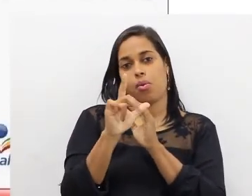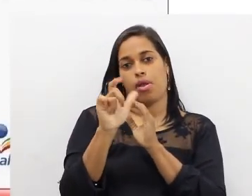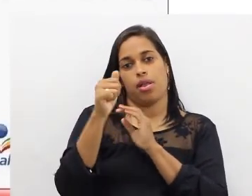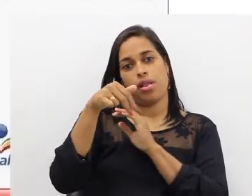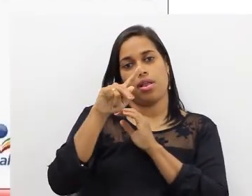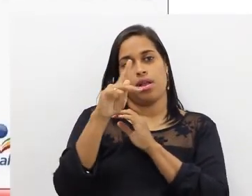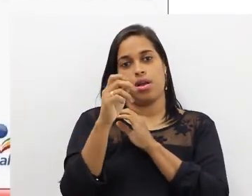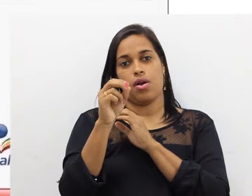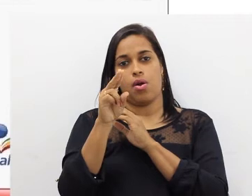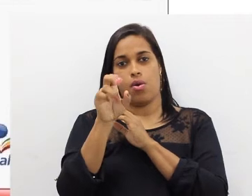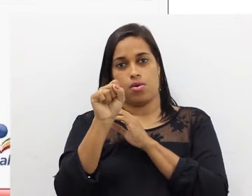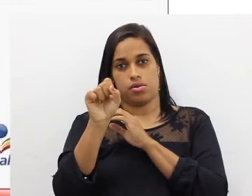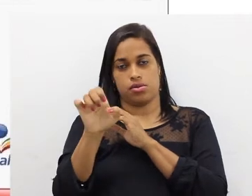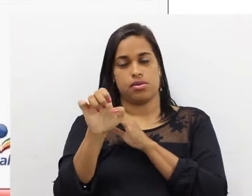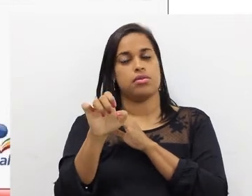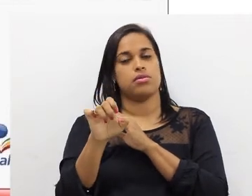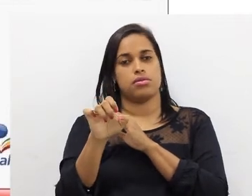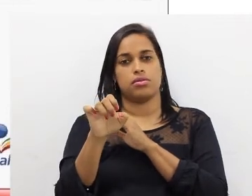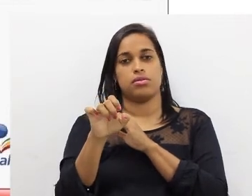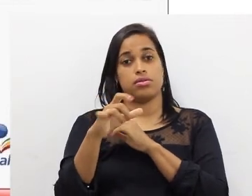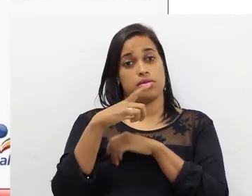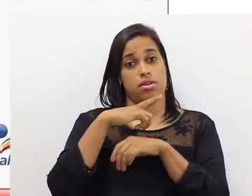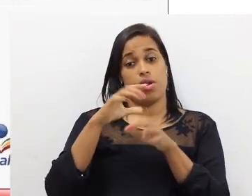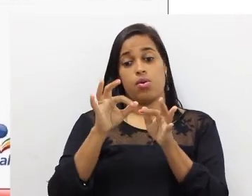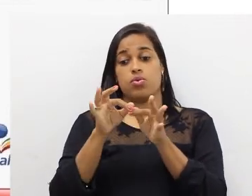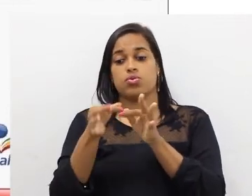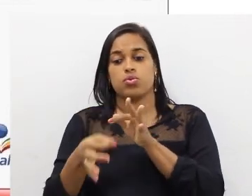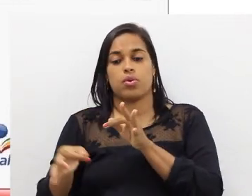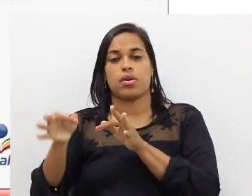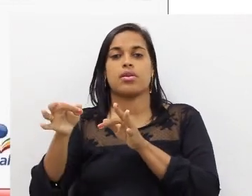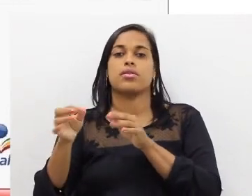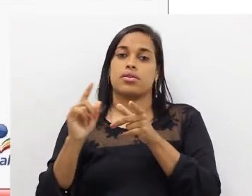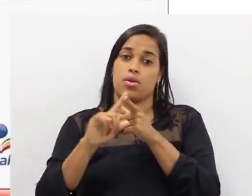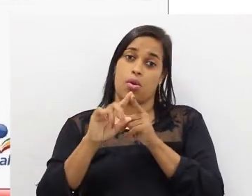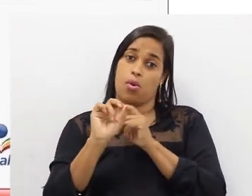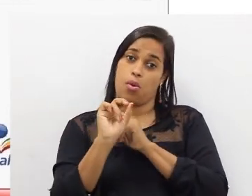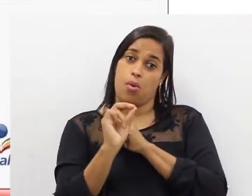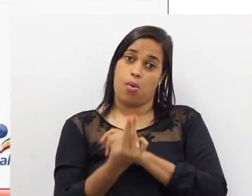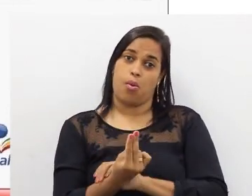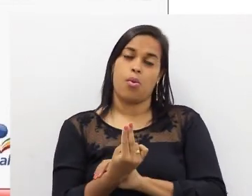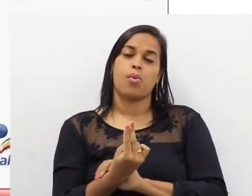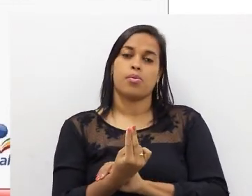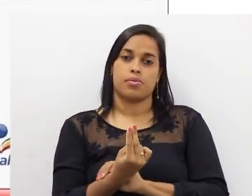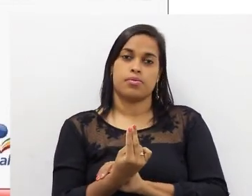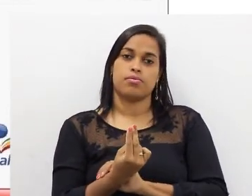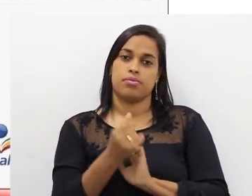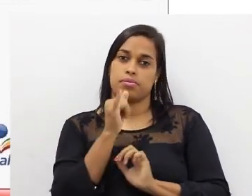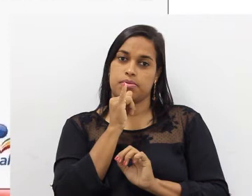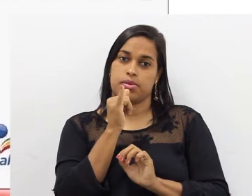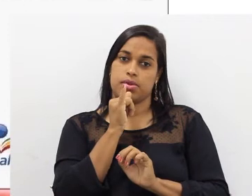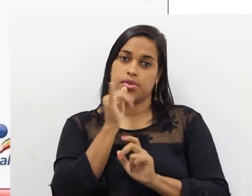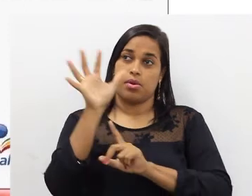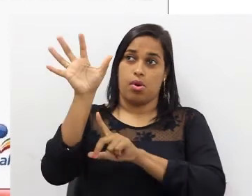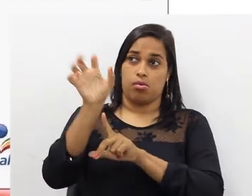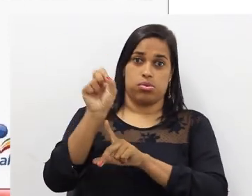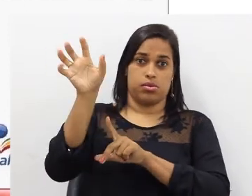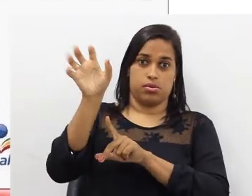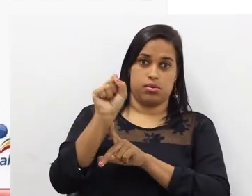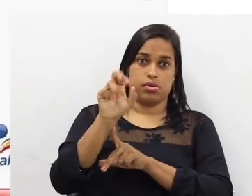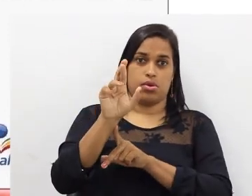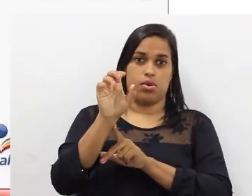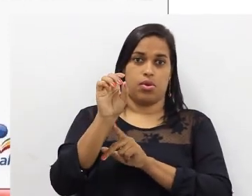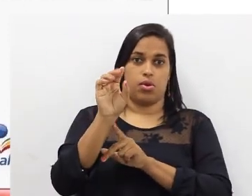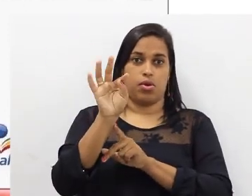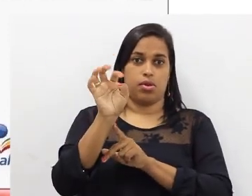hubzinho, um switch, distribuindo cabos, ou ainda pode ser um dispositivo wireless, um roteadorzinho,